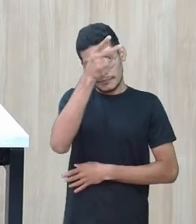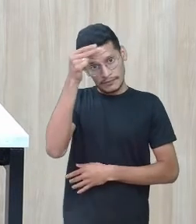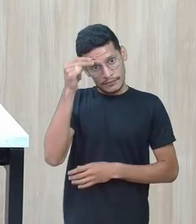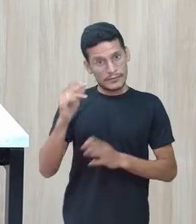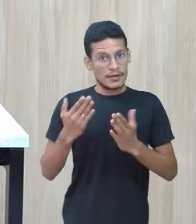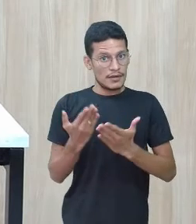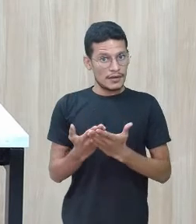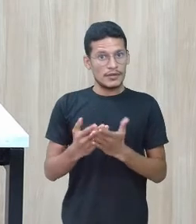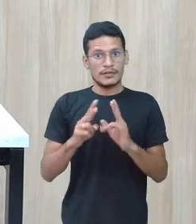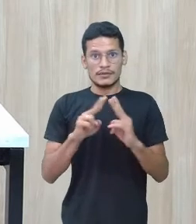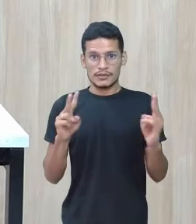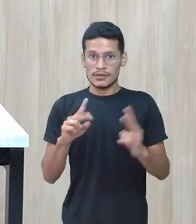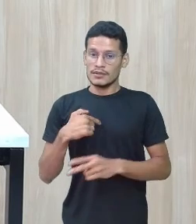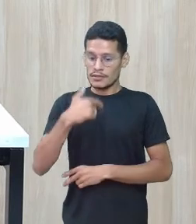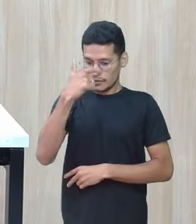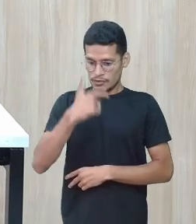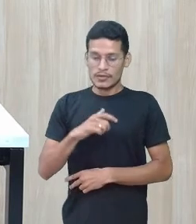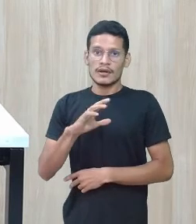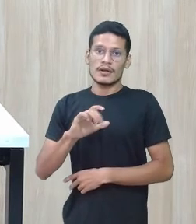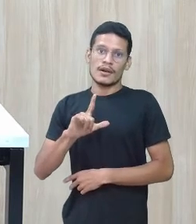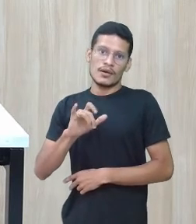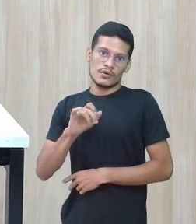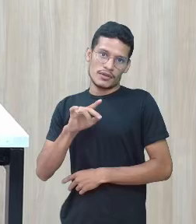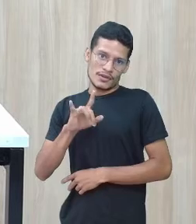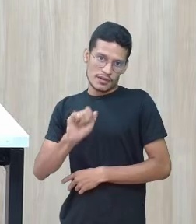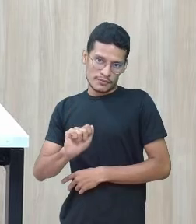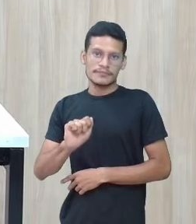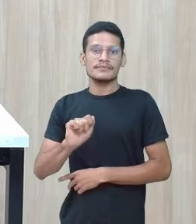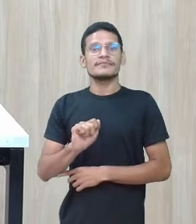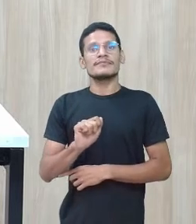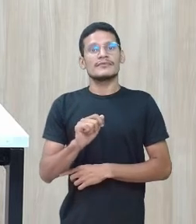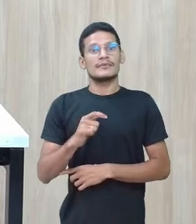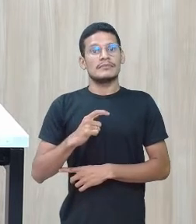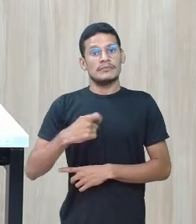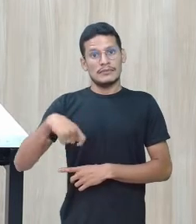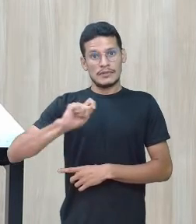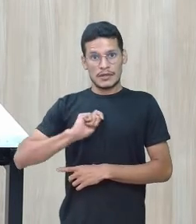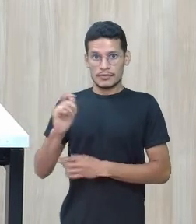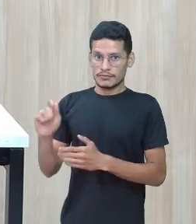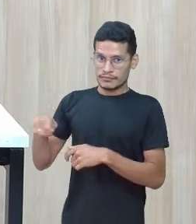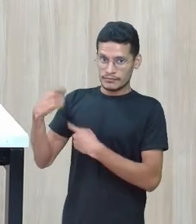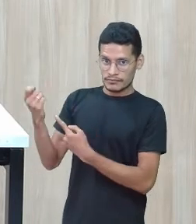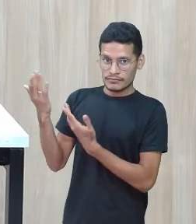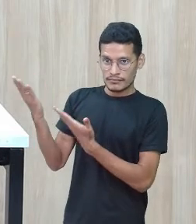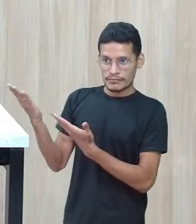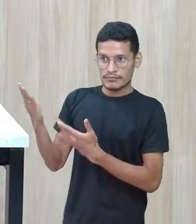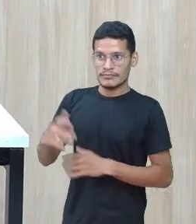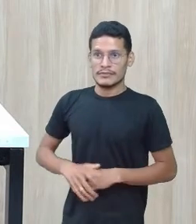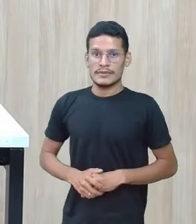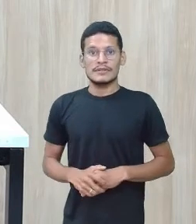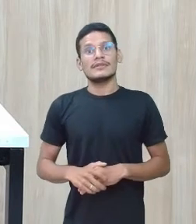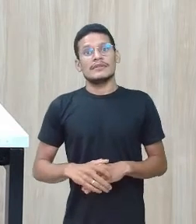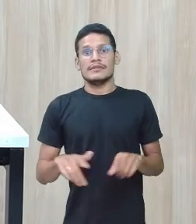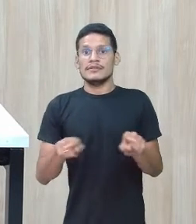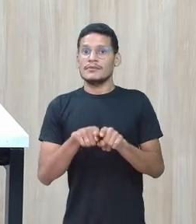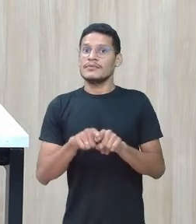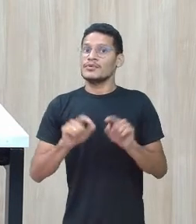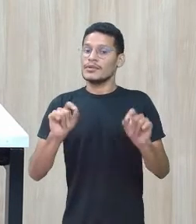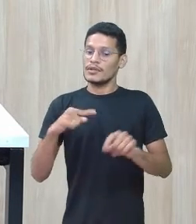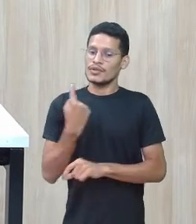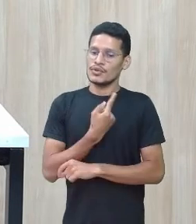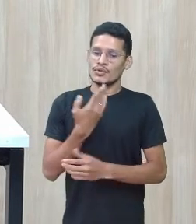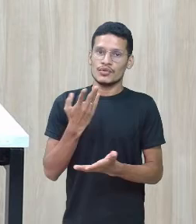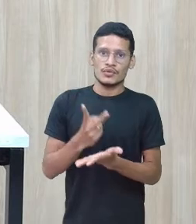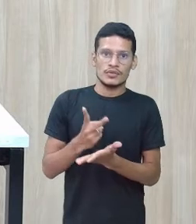Aulas Digitais. Sou a professora Cláudia Andrade Albuquerque, meu sinal é... Então, vamos continuar o